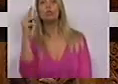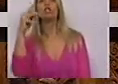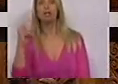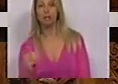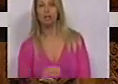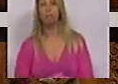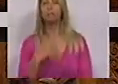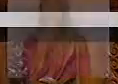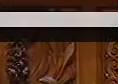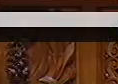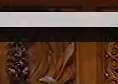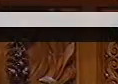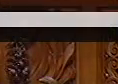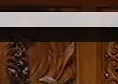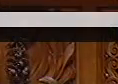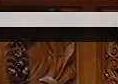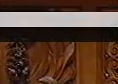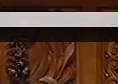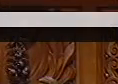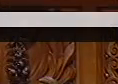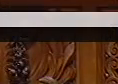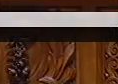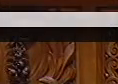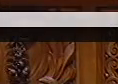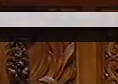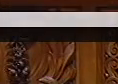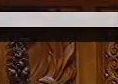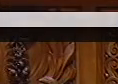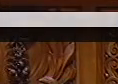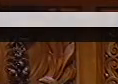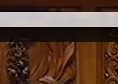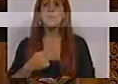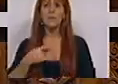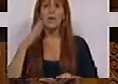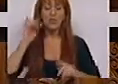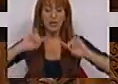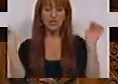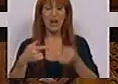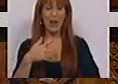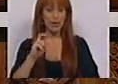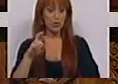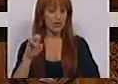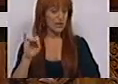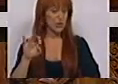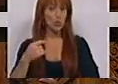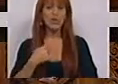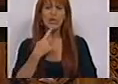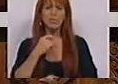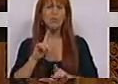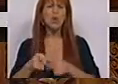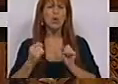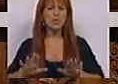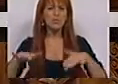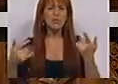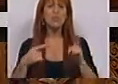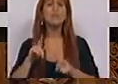Muito obrigada Sr. Presidente, Srs. Deputados, vou tentar ser de facto muito rápida com os 30 segundos. Bem, nós já percebemos que ao contrário do que tinha sido